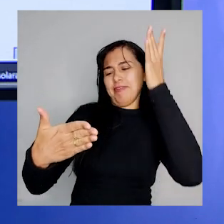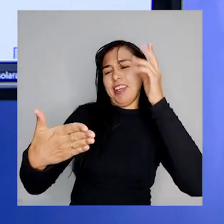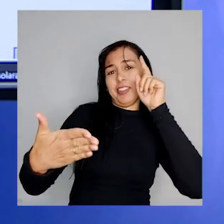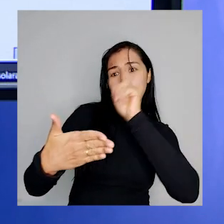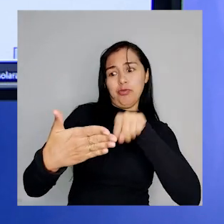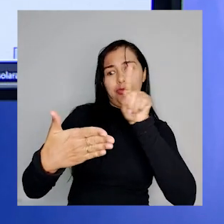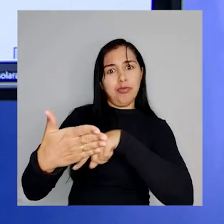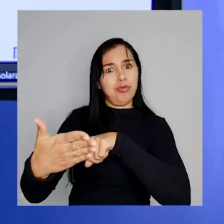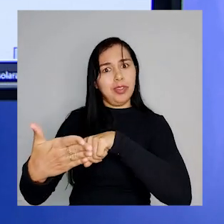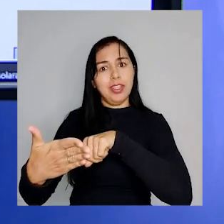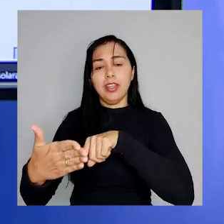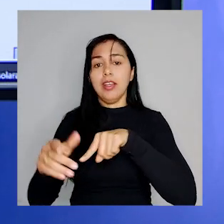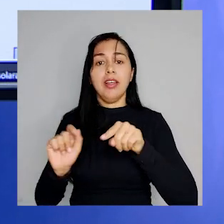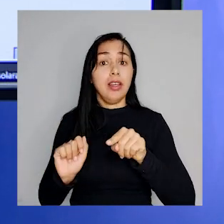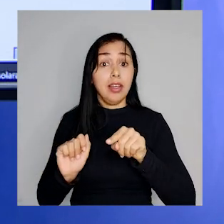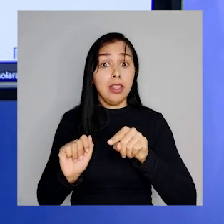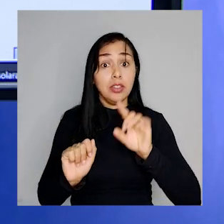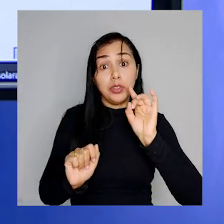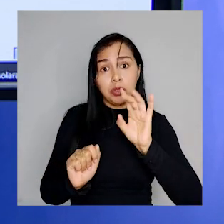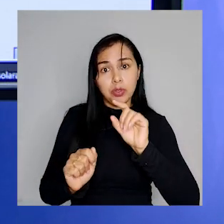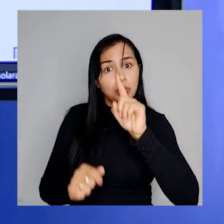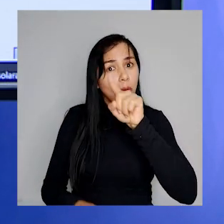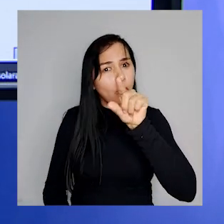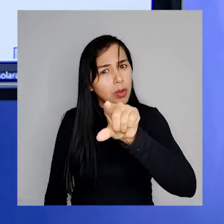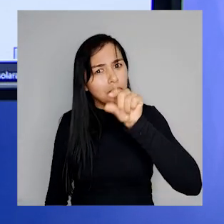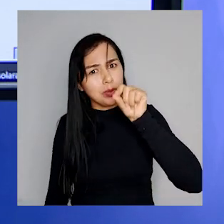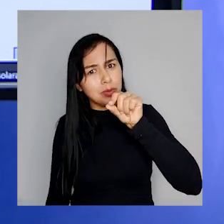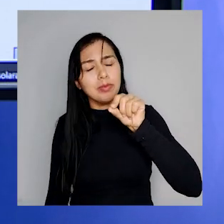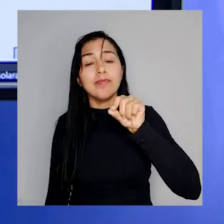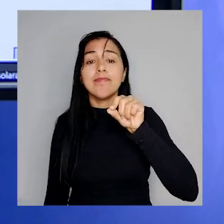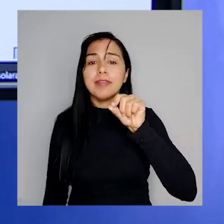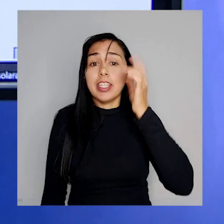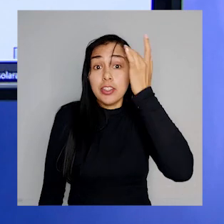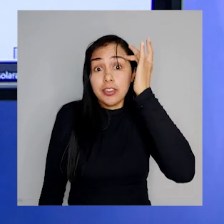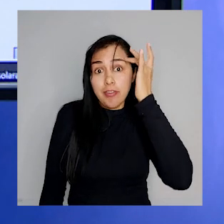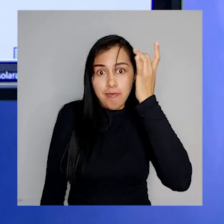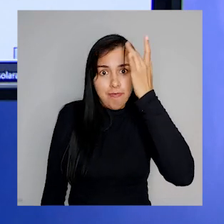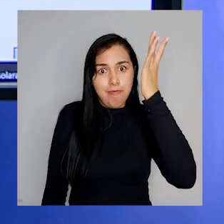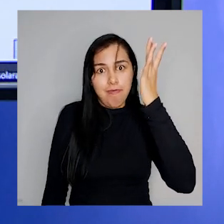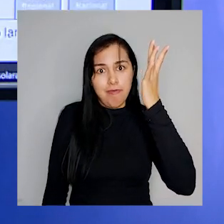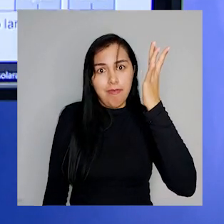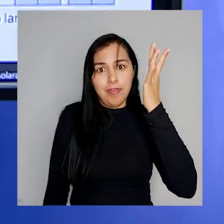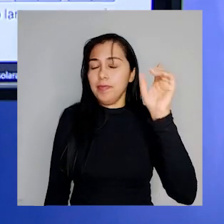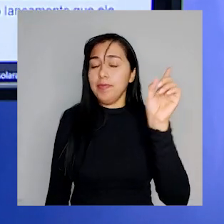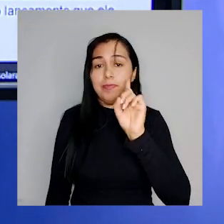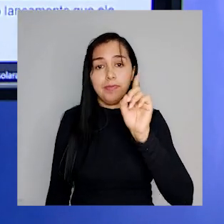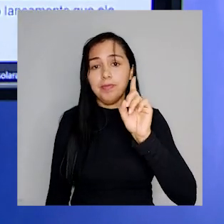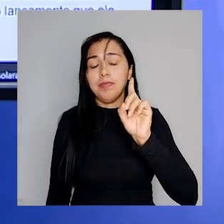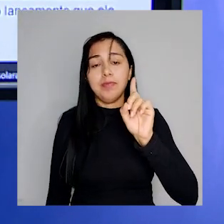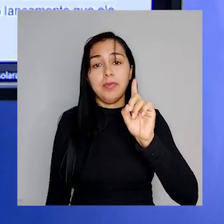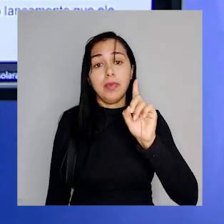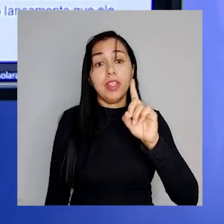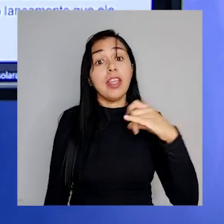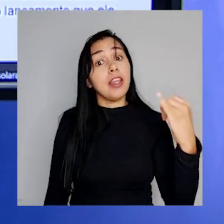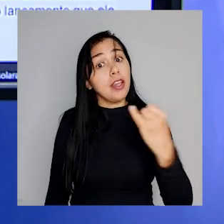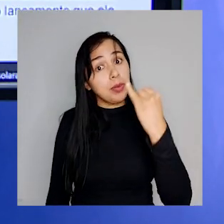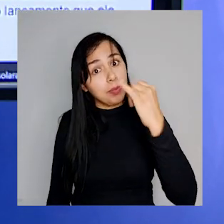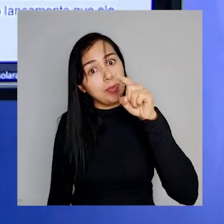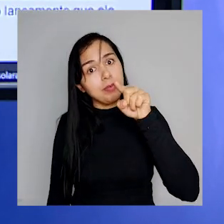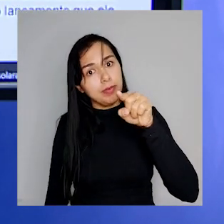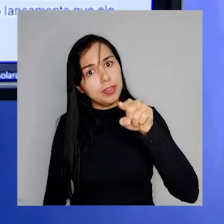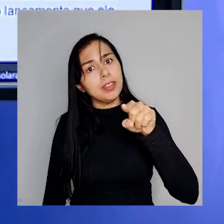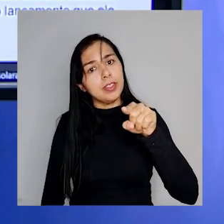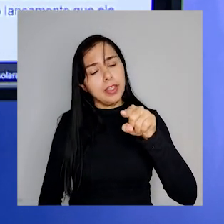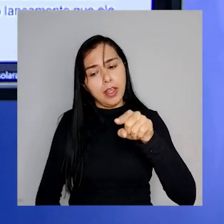você pode jogar um resultado direto, você pode pensar que é trivial e jogar um resultado direto, não faça isso. Justifique, dê